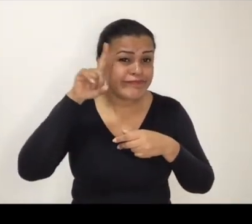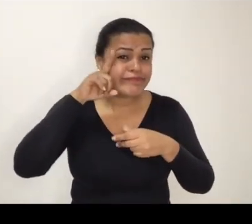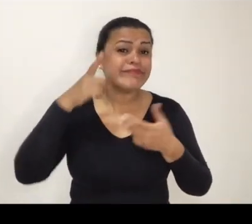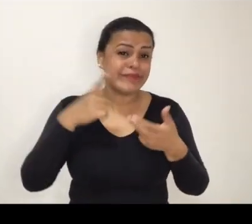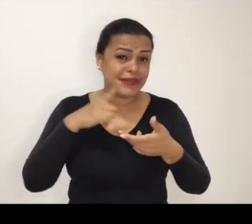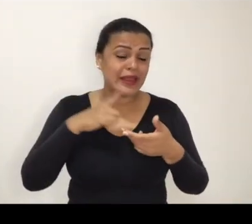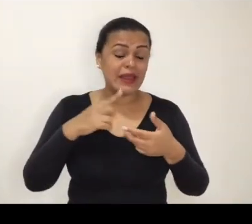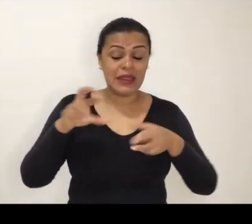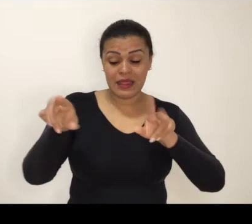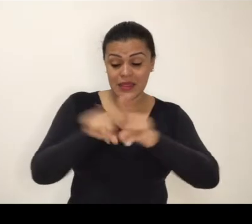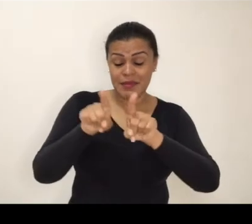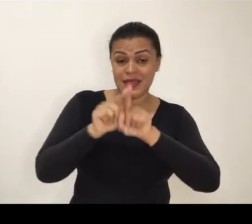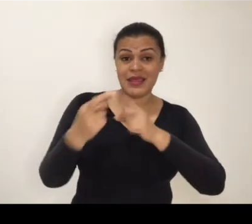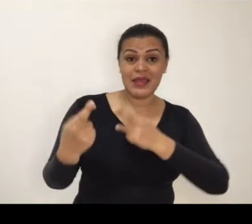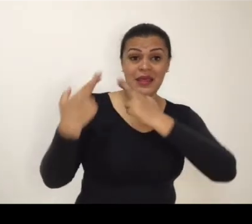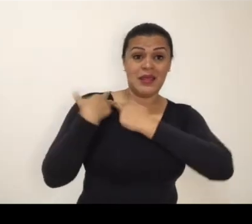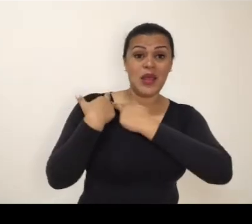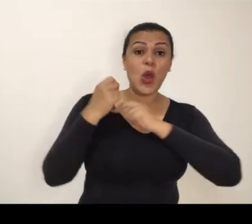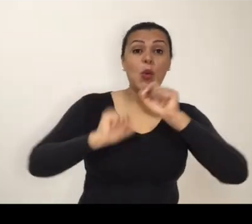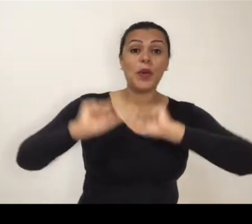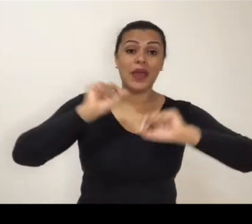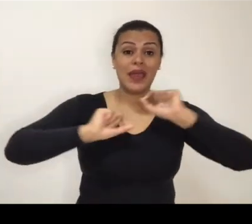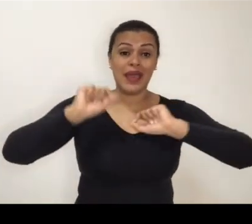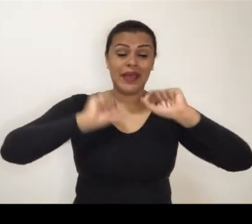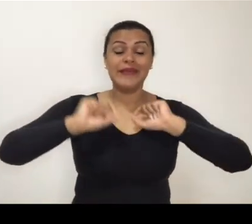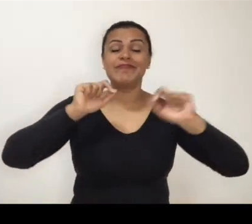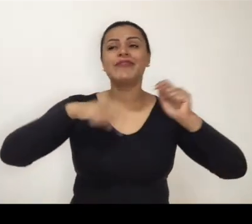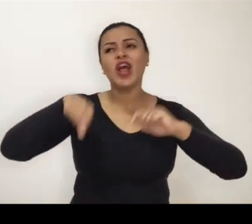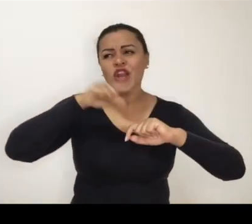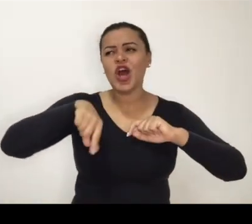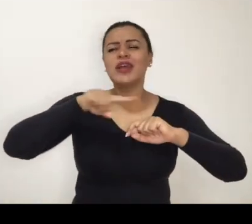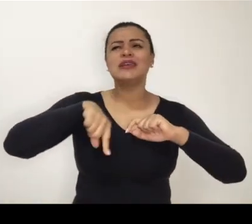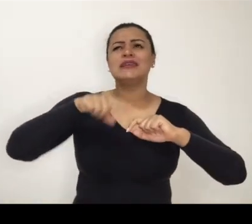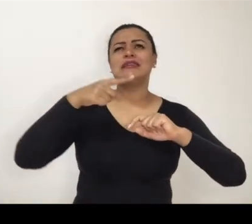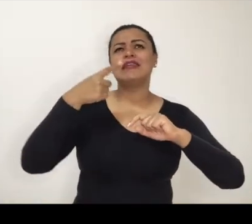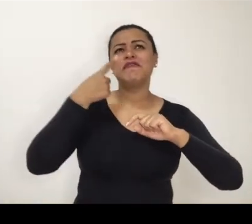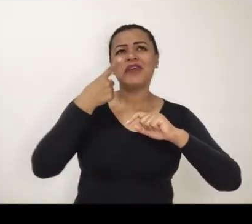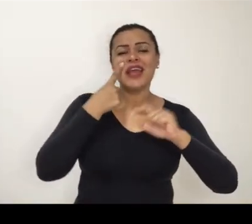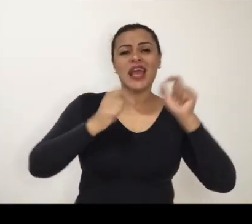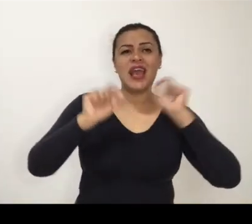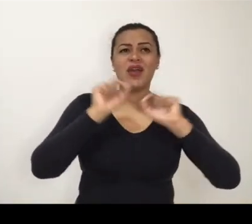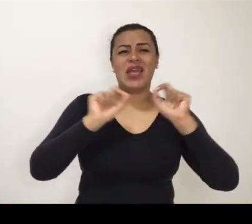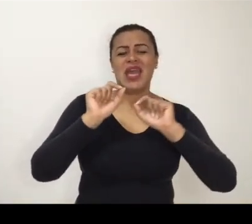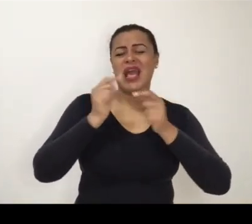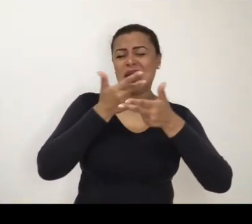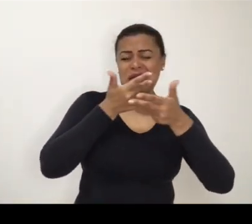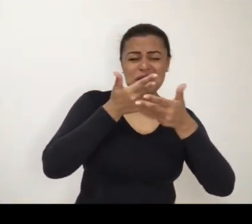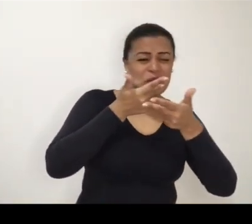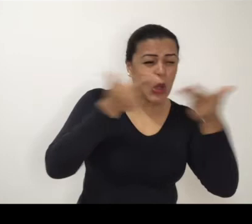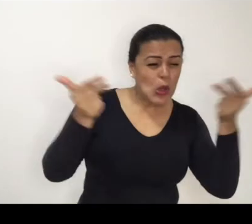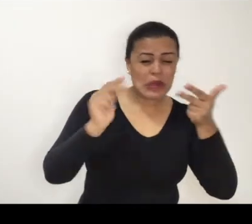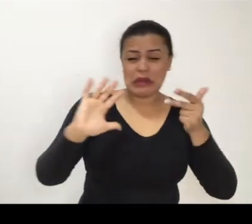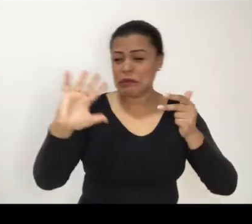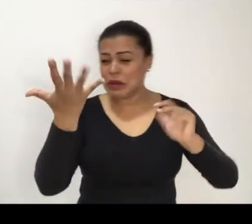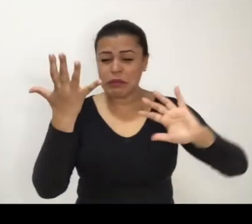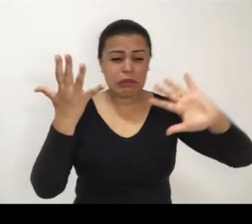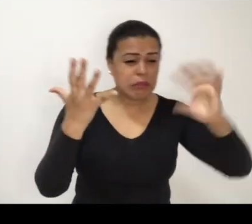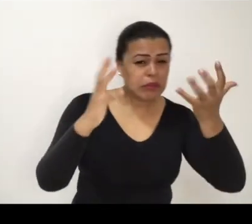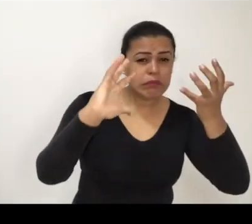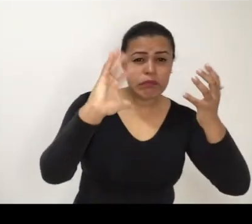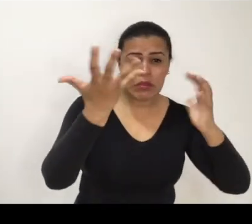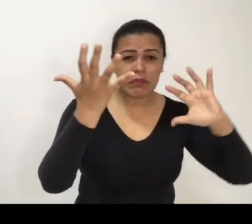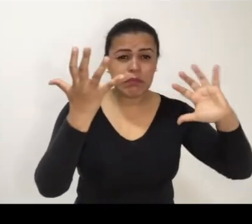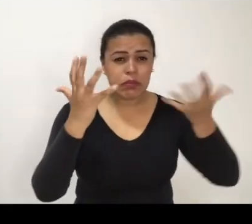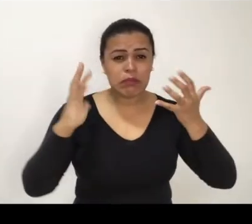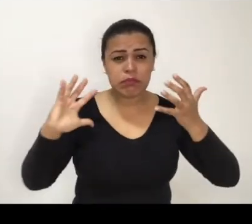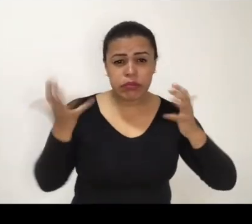no sentido de lidar com as condições adversas, do modo que ela está ali e ativando o que é vida possível